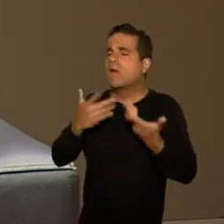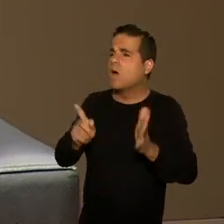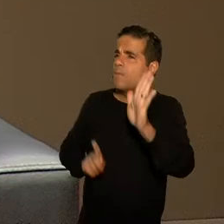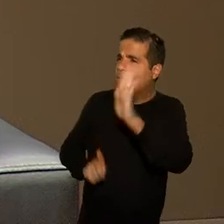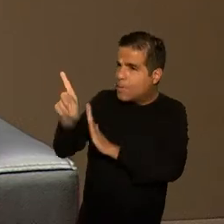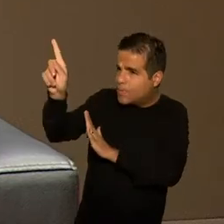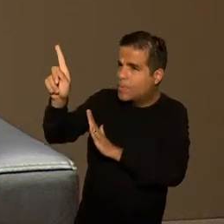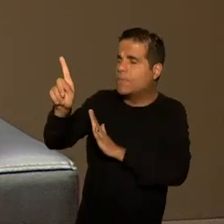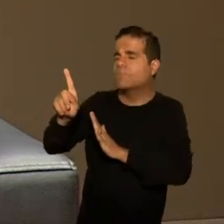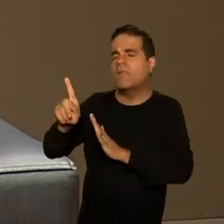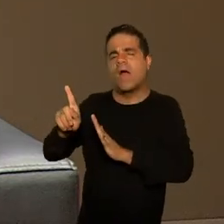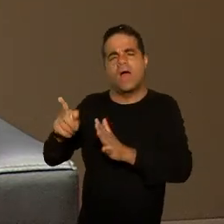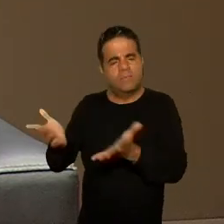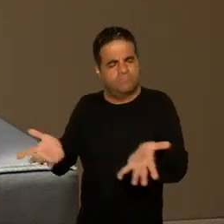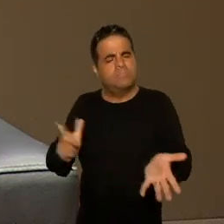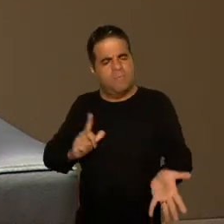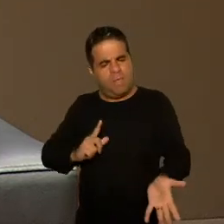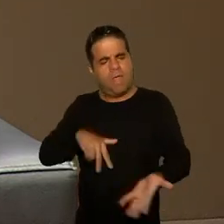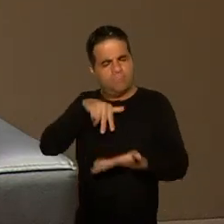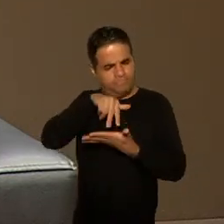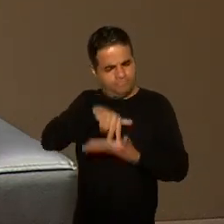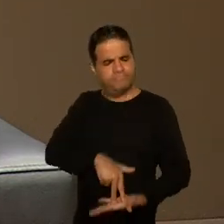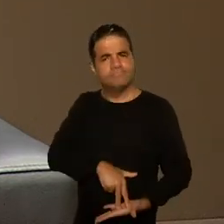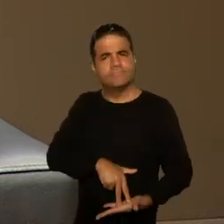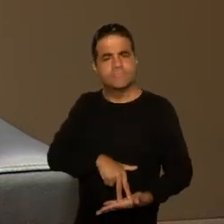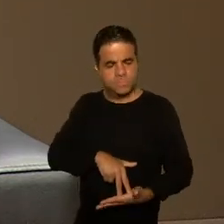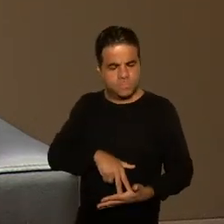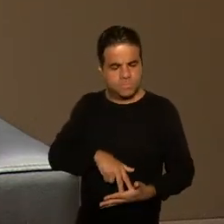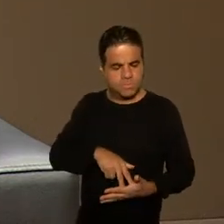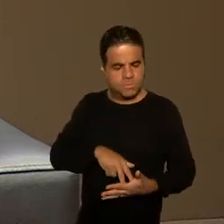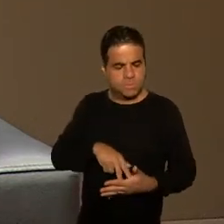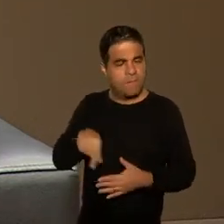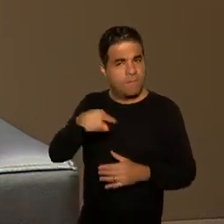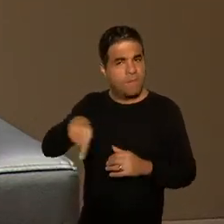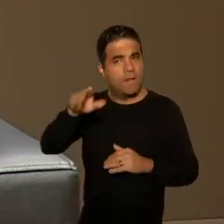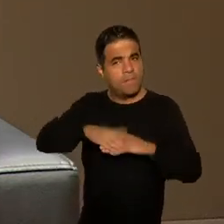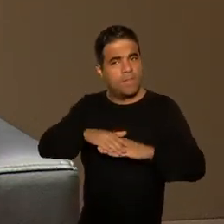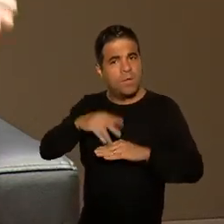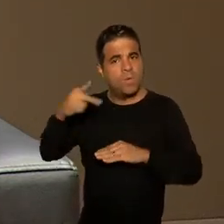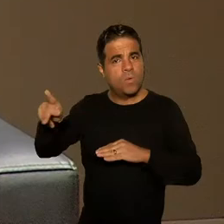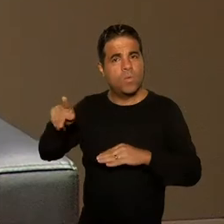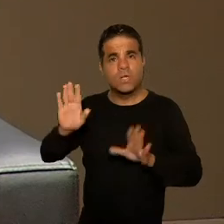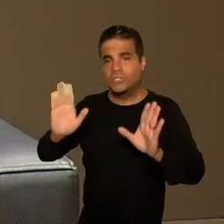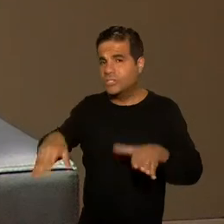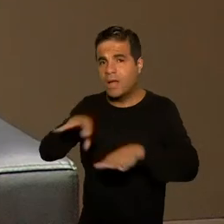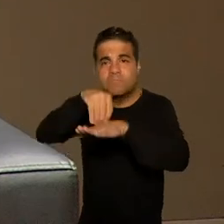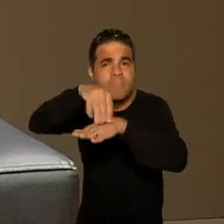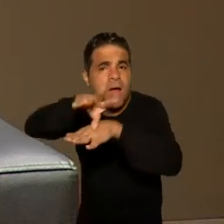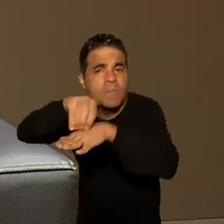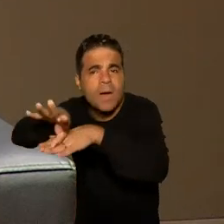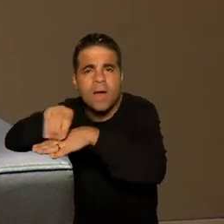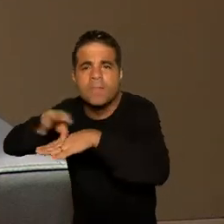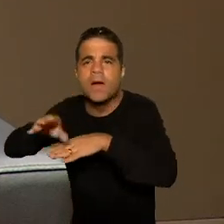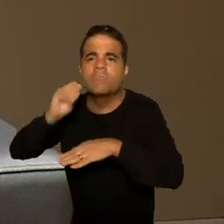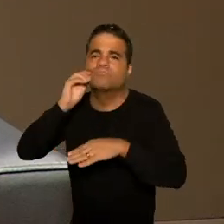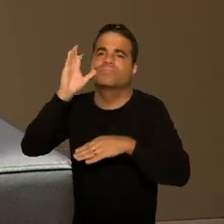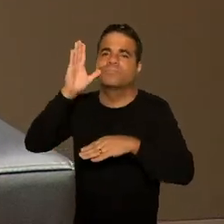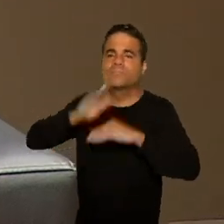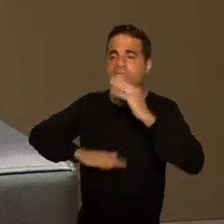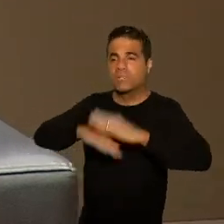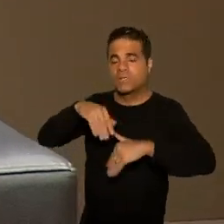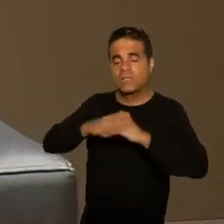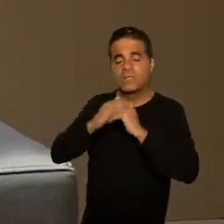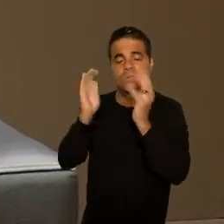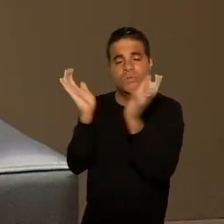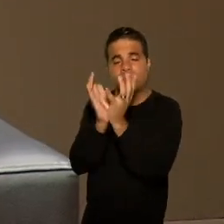uma pergunta tal mas tem um pro no guia é ele que tá passando aquele conhecimento para aquele